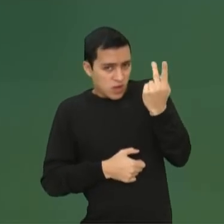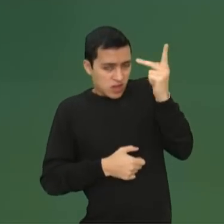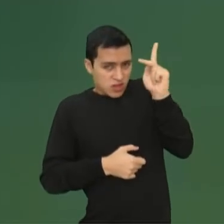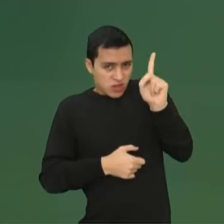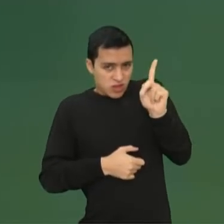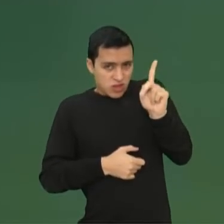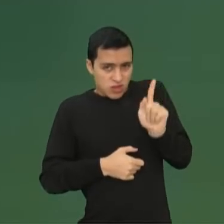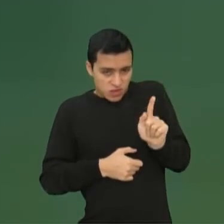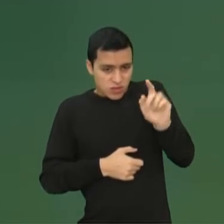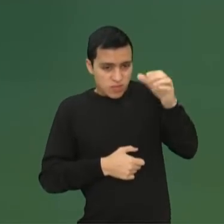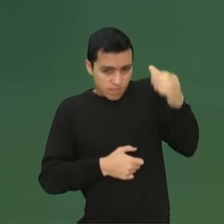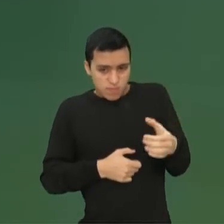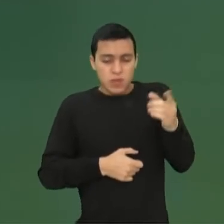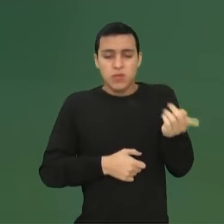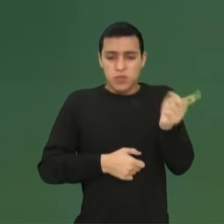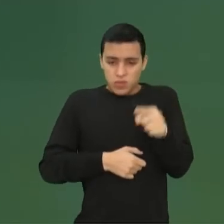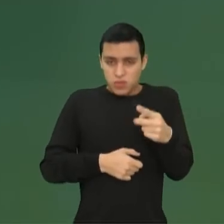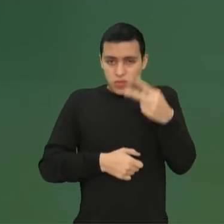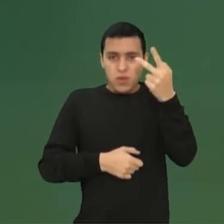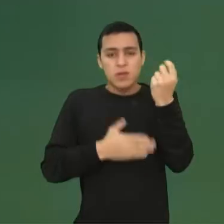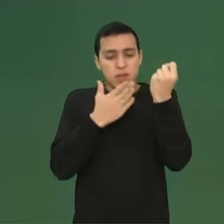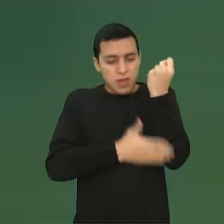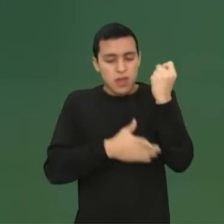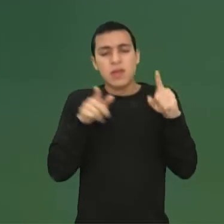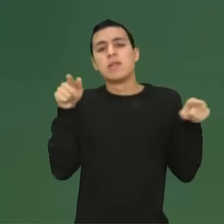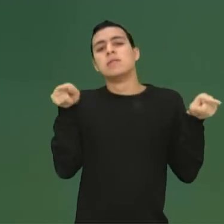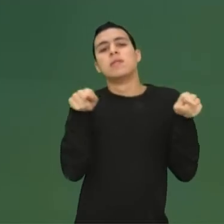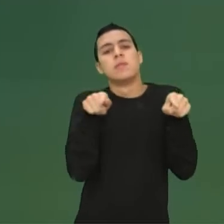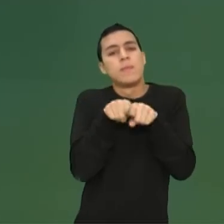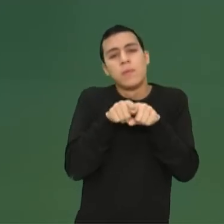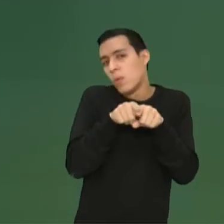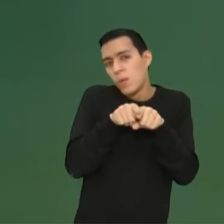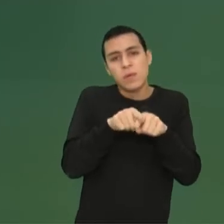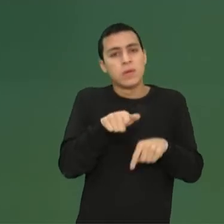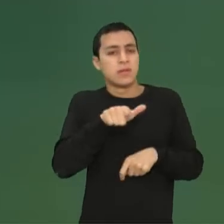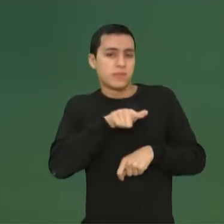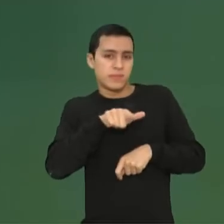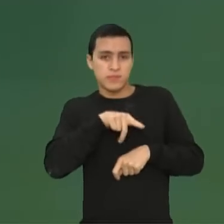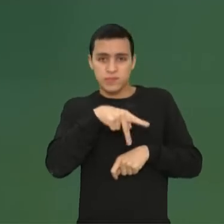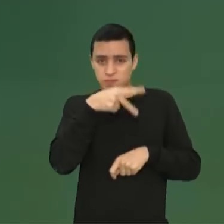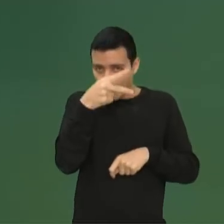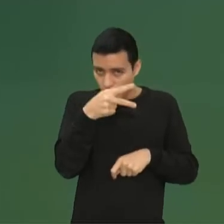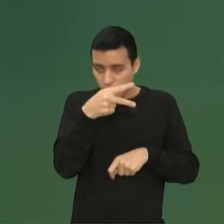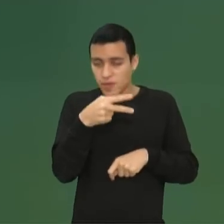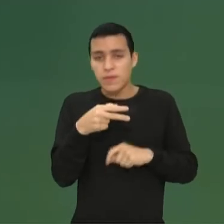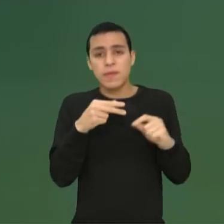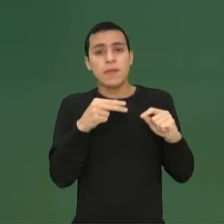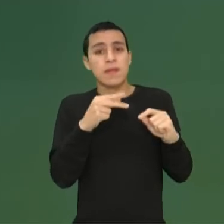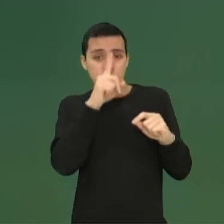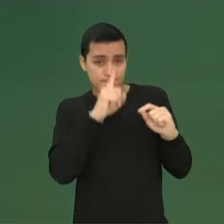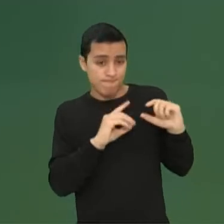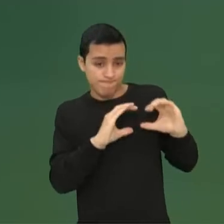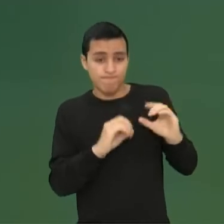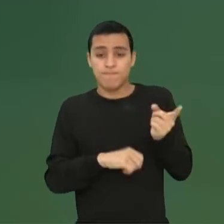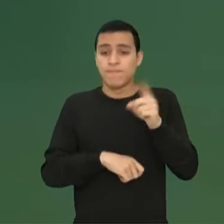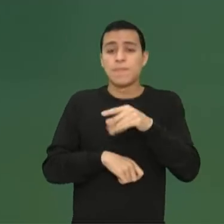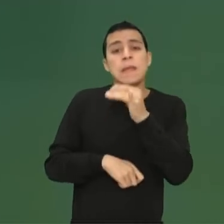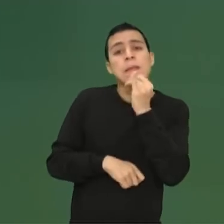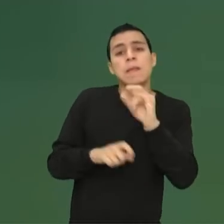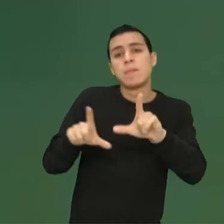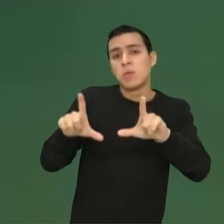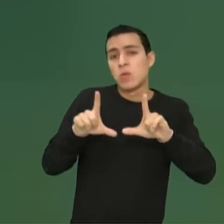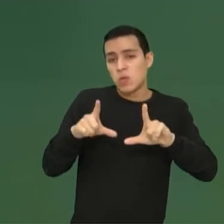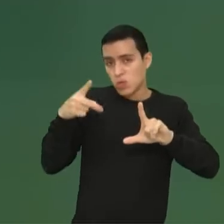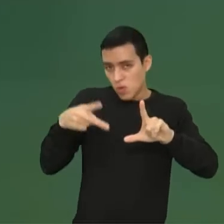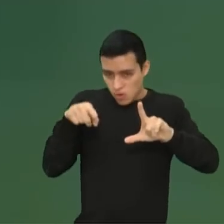kg, 2 abacaxis e eu tenho 2 melões. No exemplo 2,